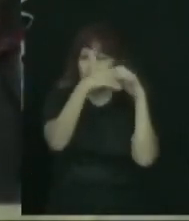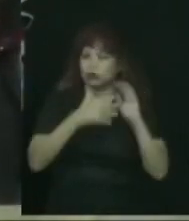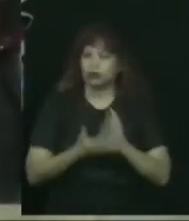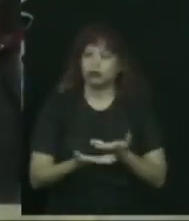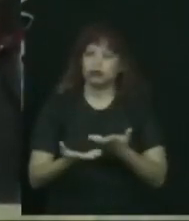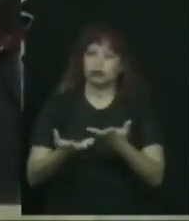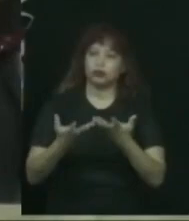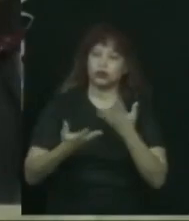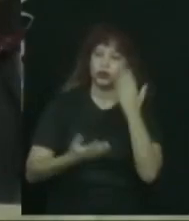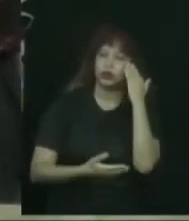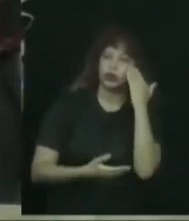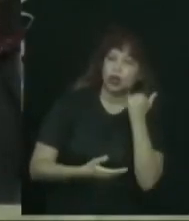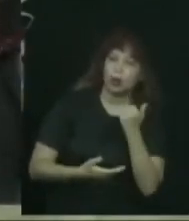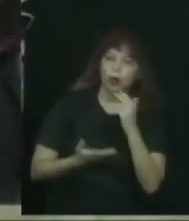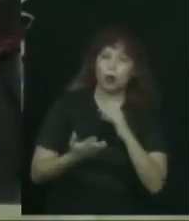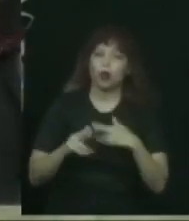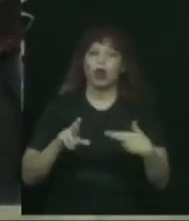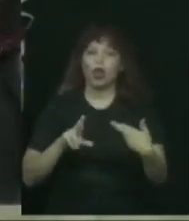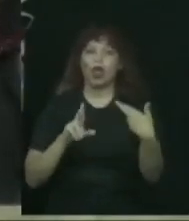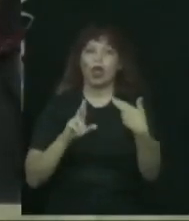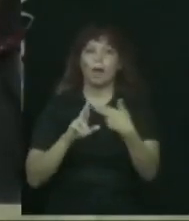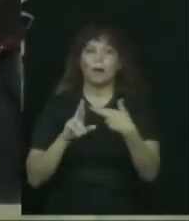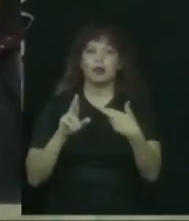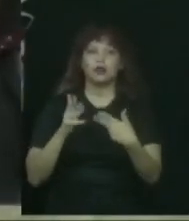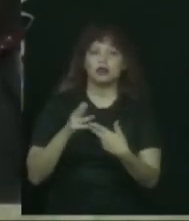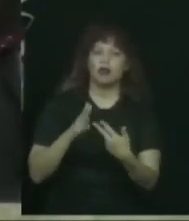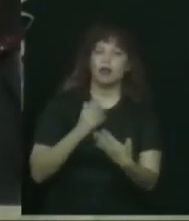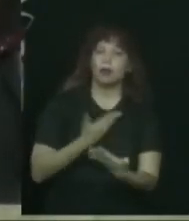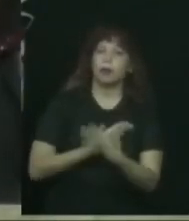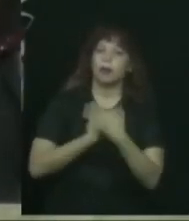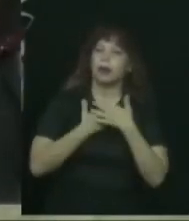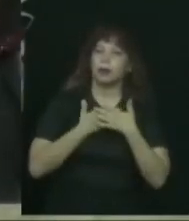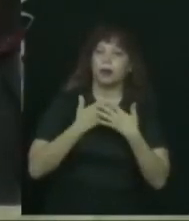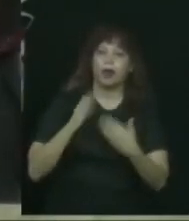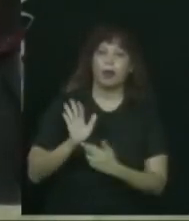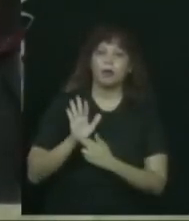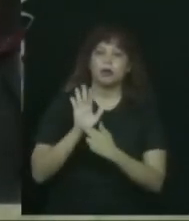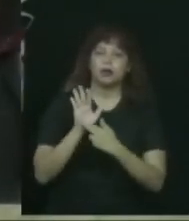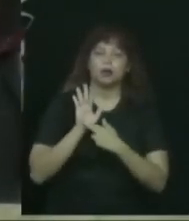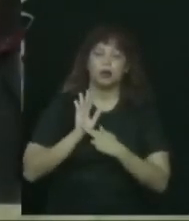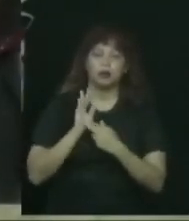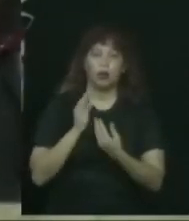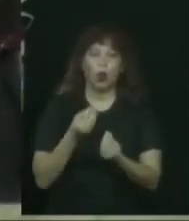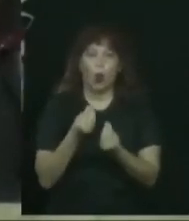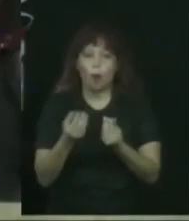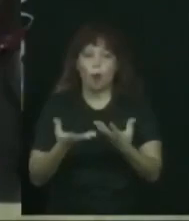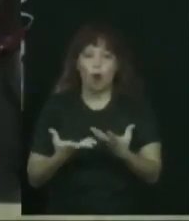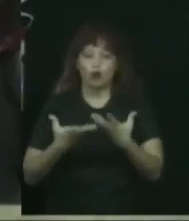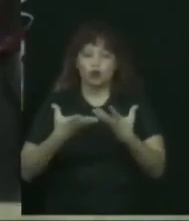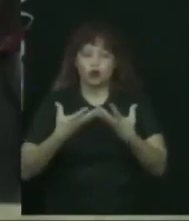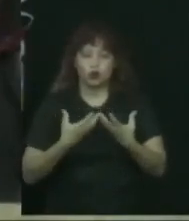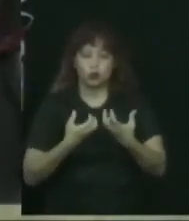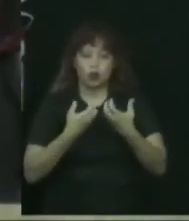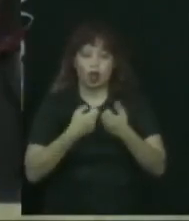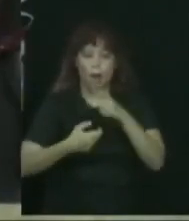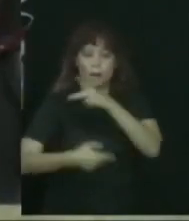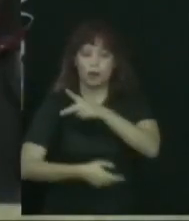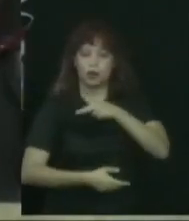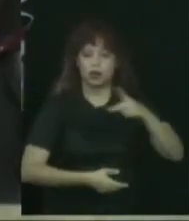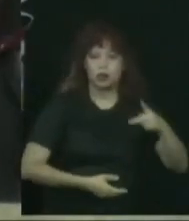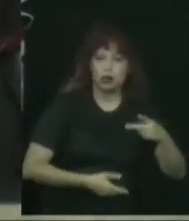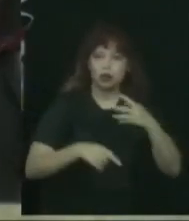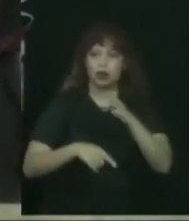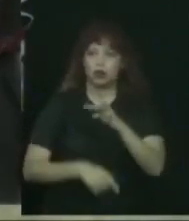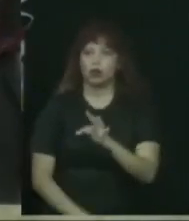efetivamente saber o que representava para mim assumir a presidência do Tribunal Regional Federal da 5ª Região e mais queria saber